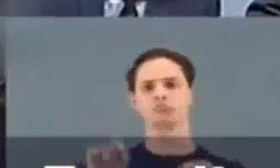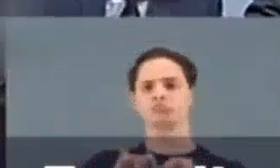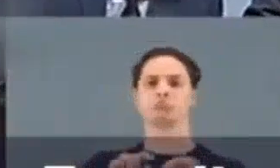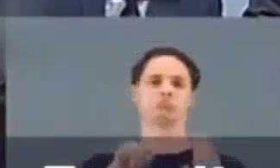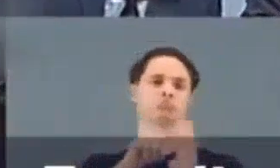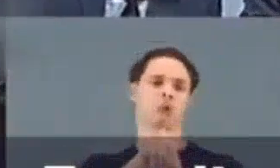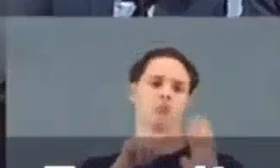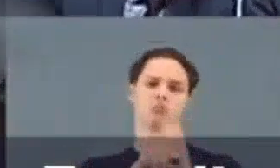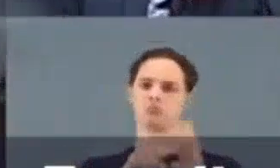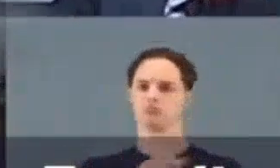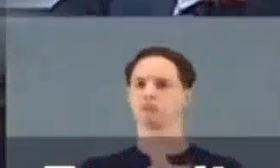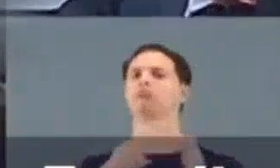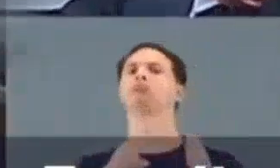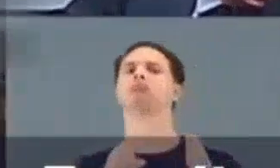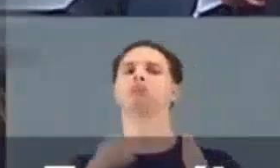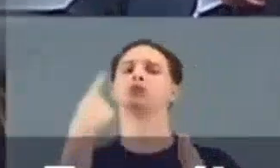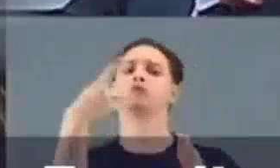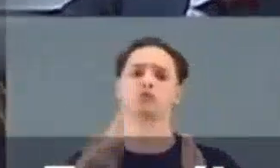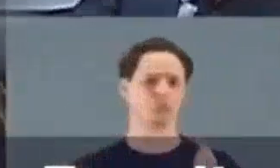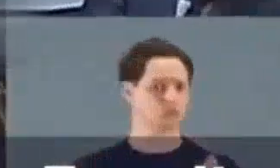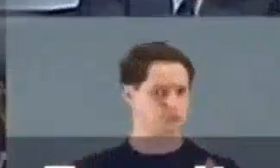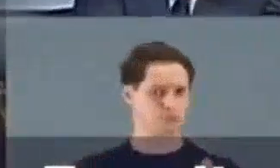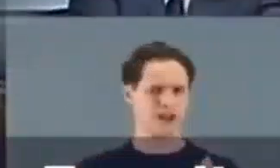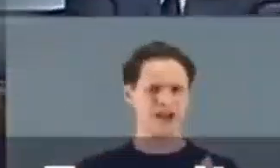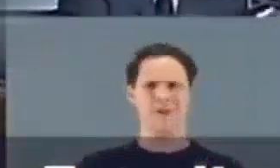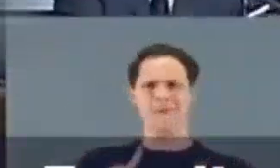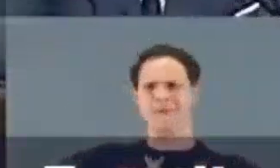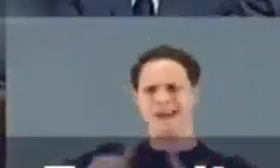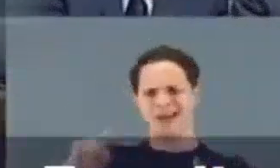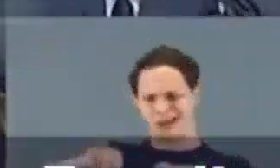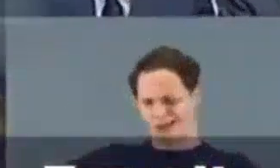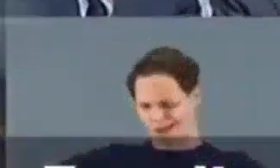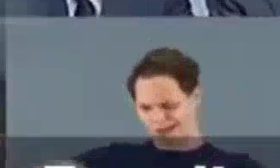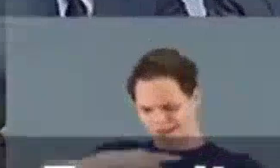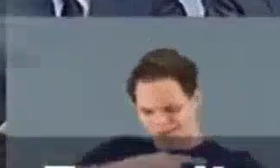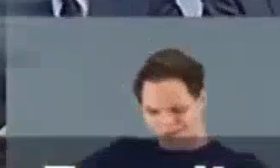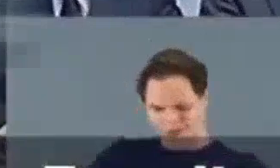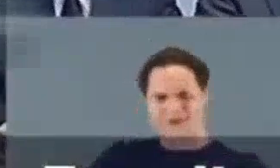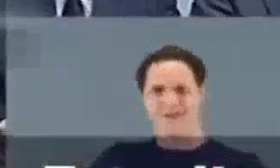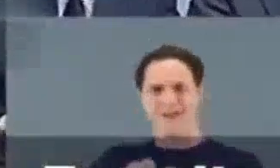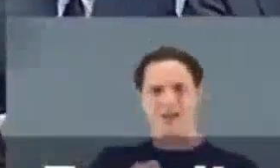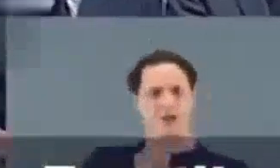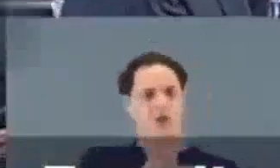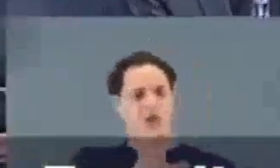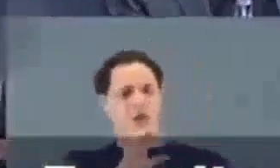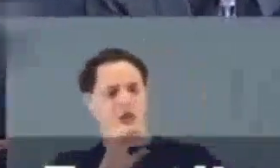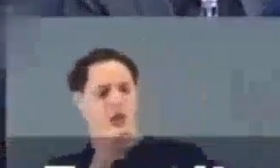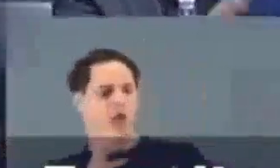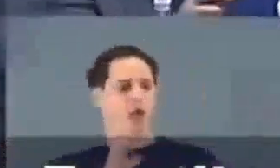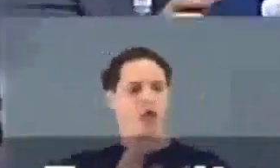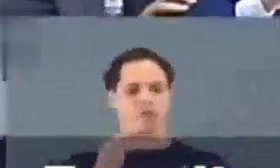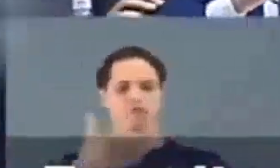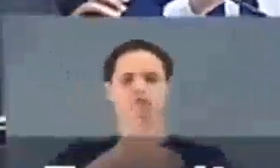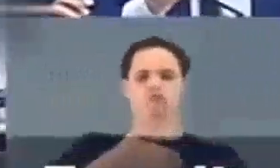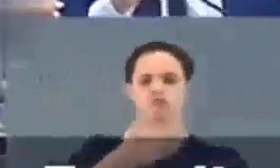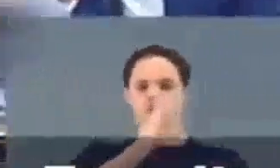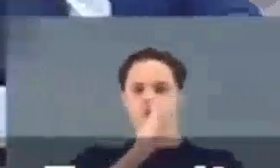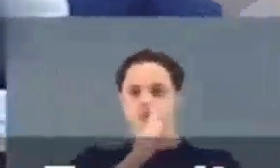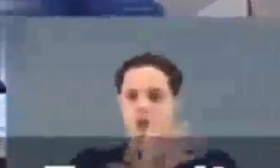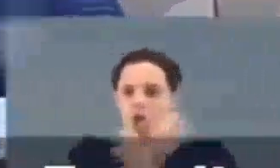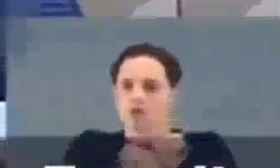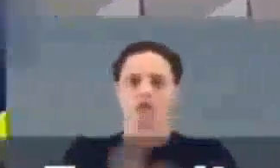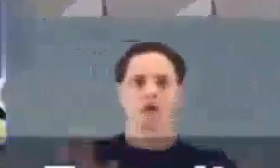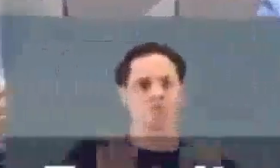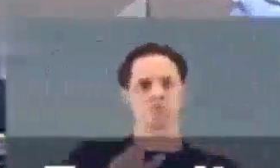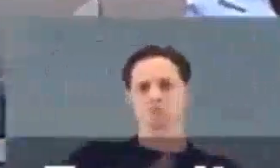a inquirição que desejarem. Não cabe a essa presidência fazer aqui o cerceamento da palavra de ninguém. Cada um usa o